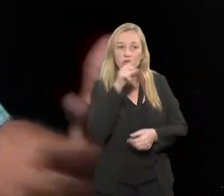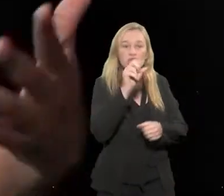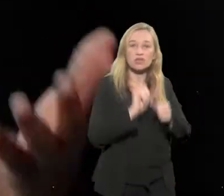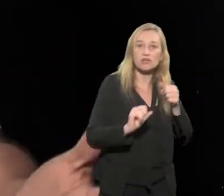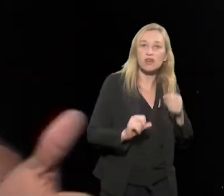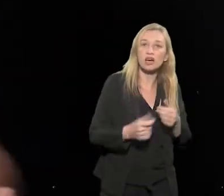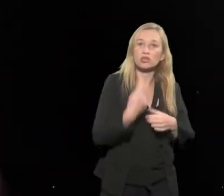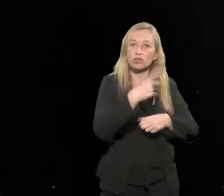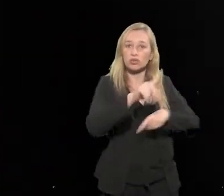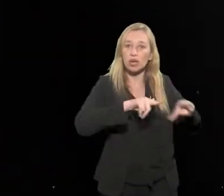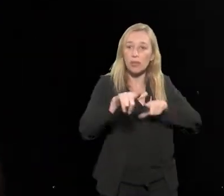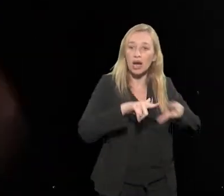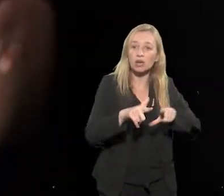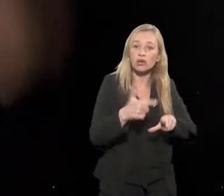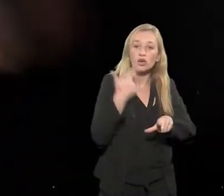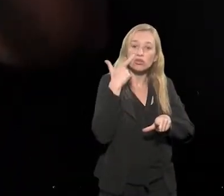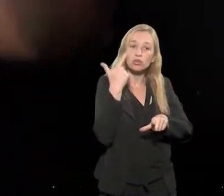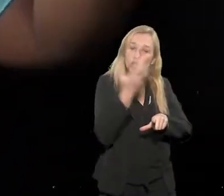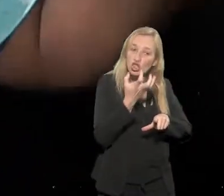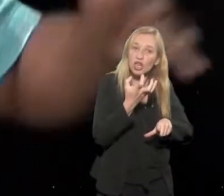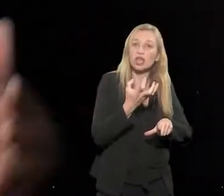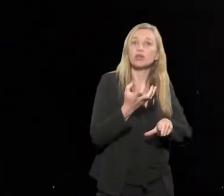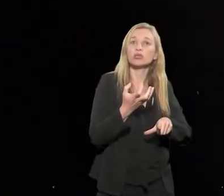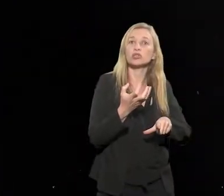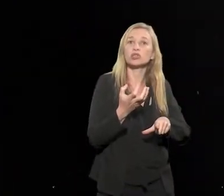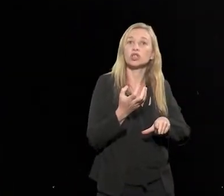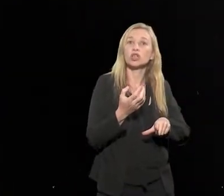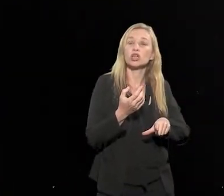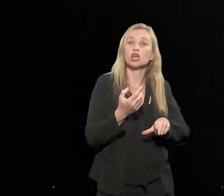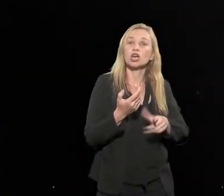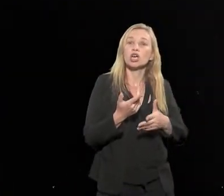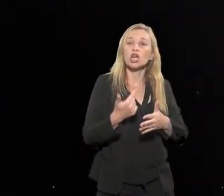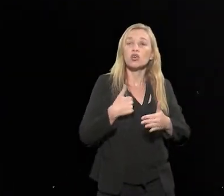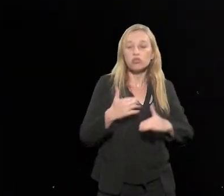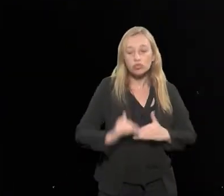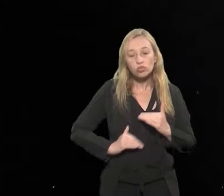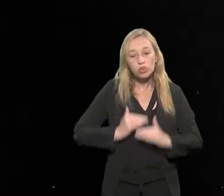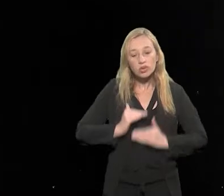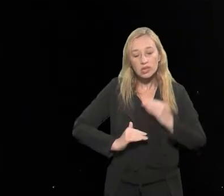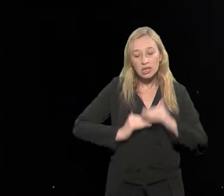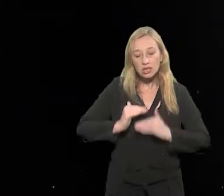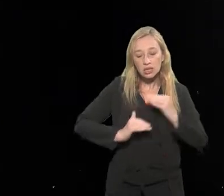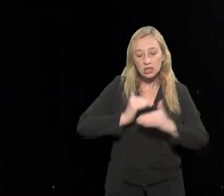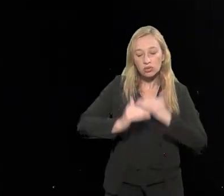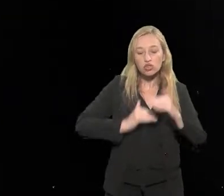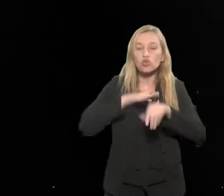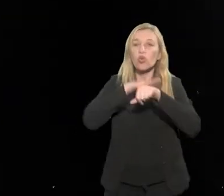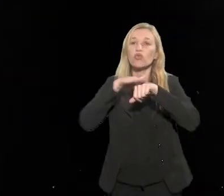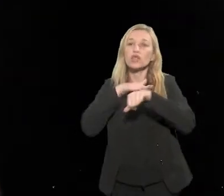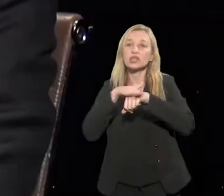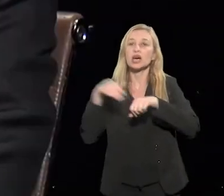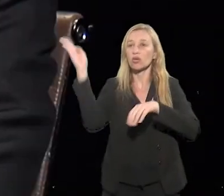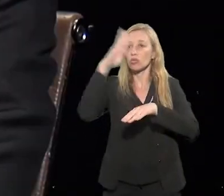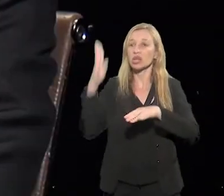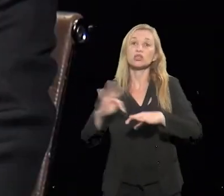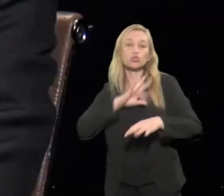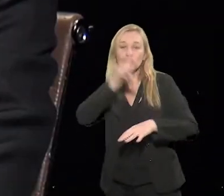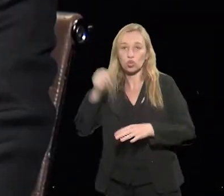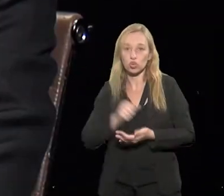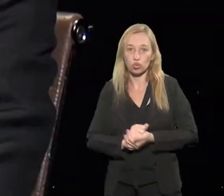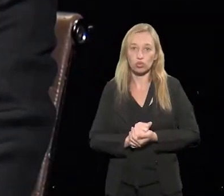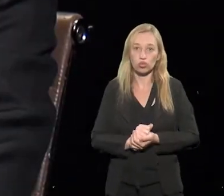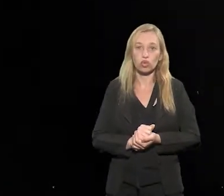daquilo que você faz, da sua entrega, a gente quer isso. Eu vinha de um processo de conversar com o Brasil